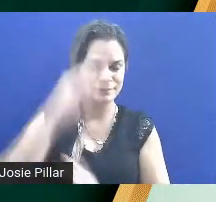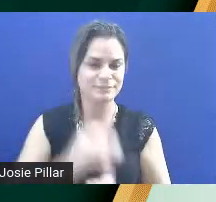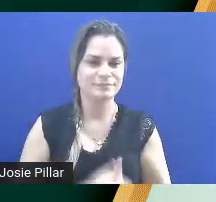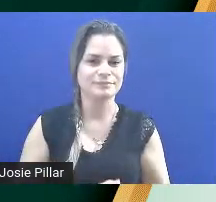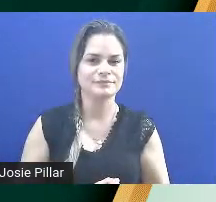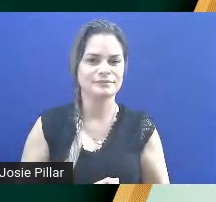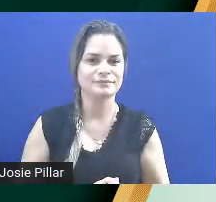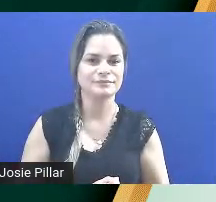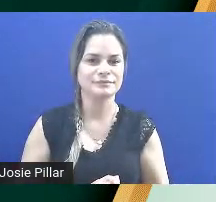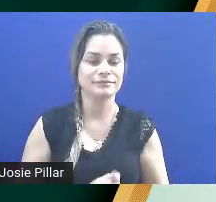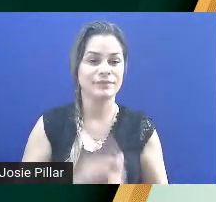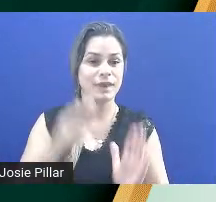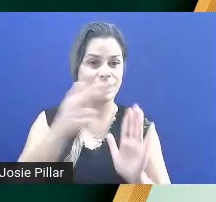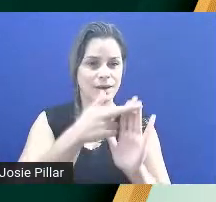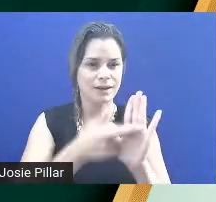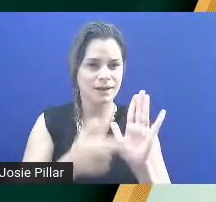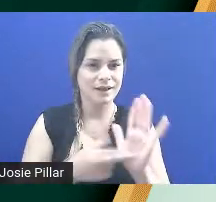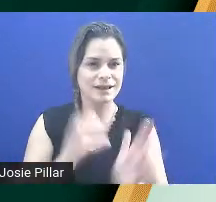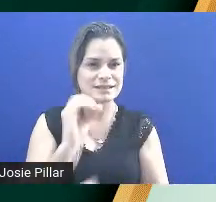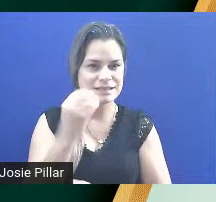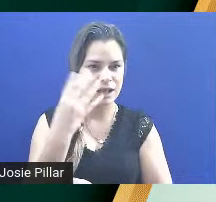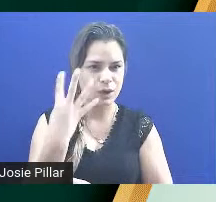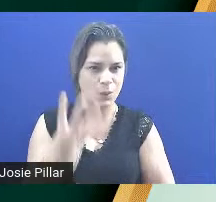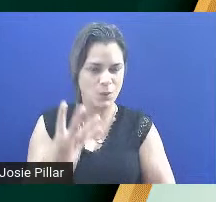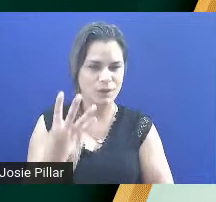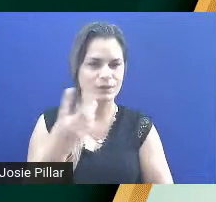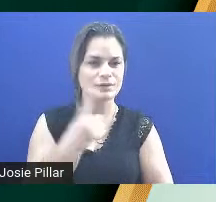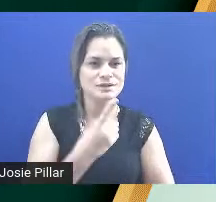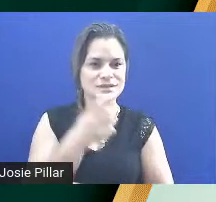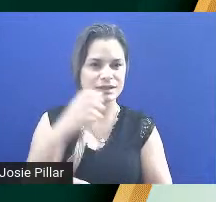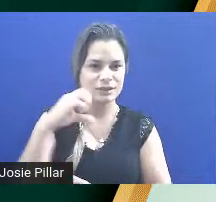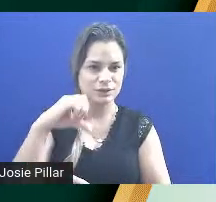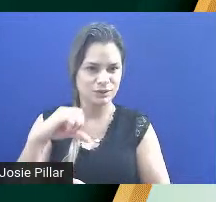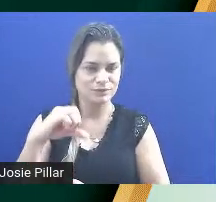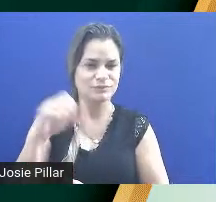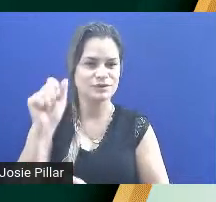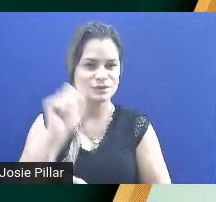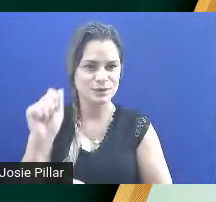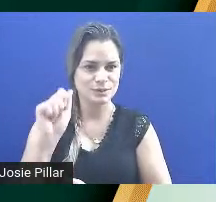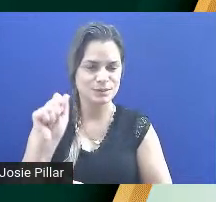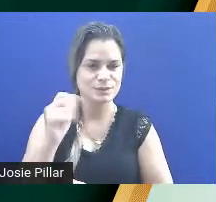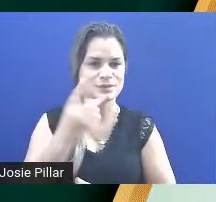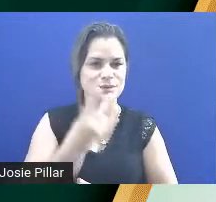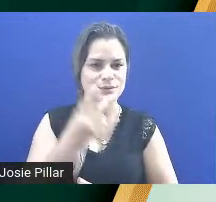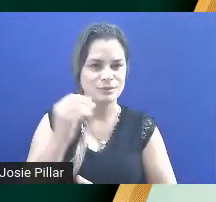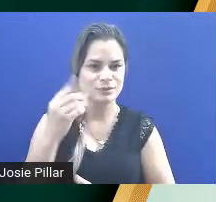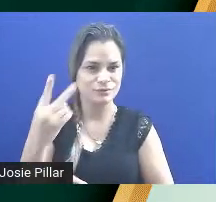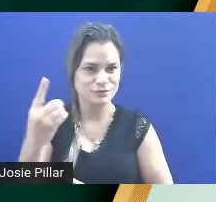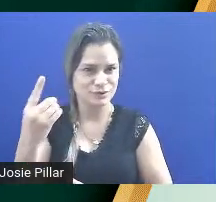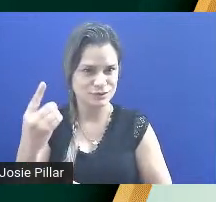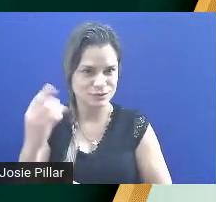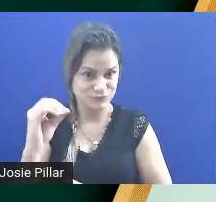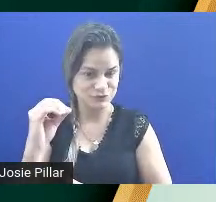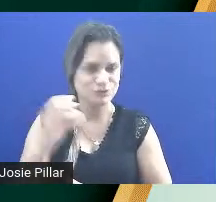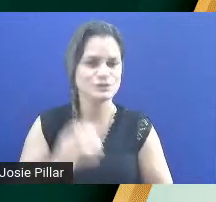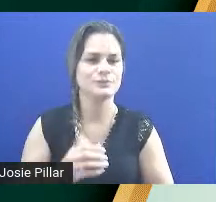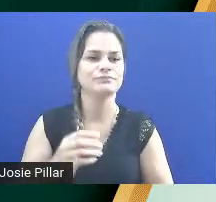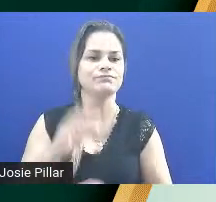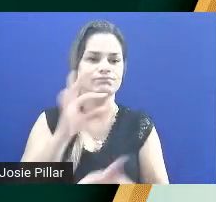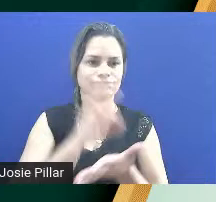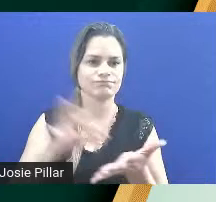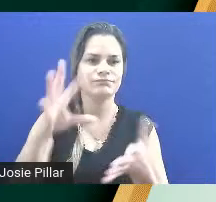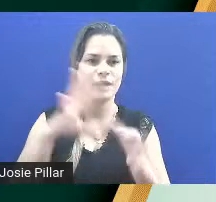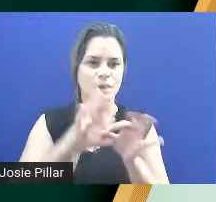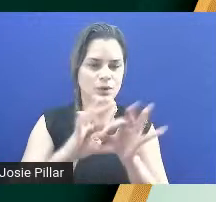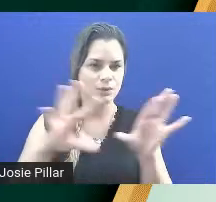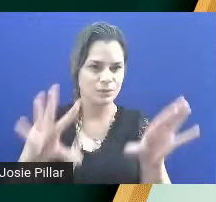norma operacional 04 de 19 de agosto de 2020, que autoriza a colação de grau de forma remota,